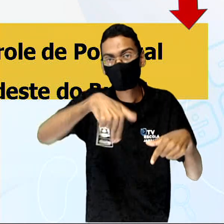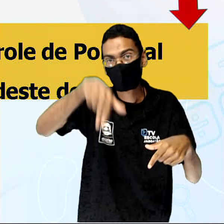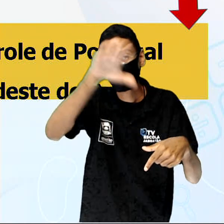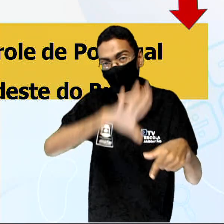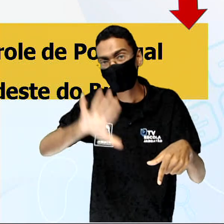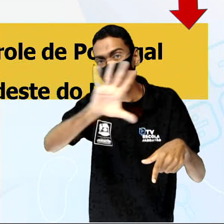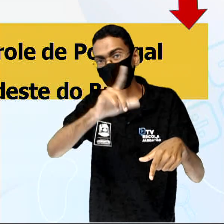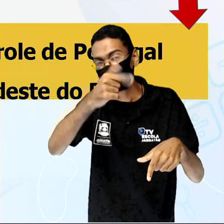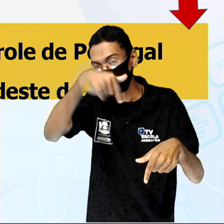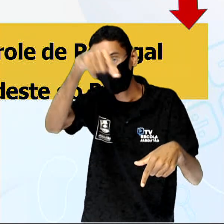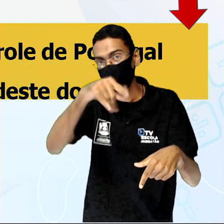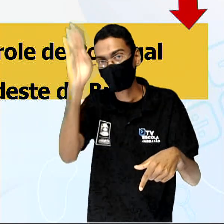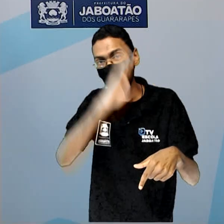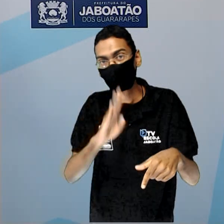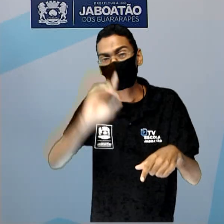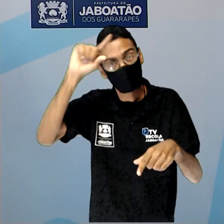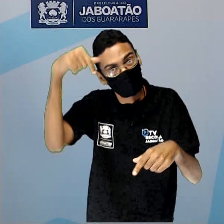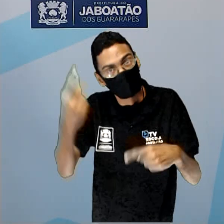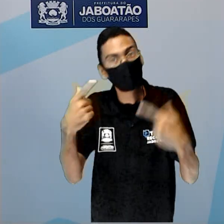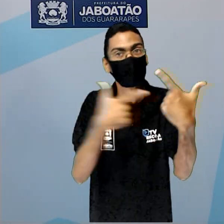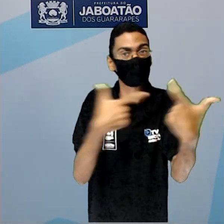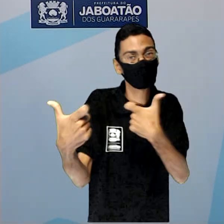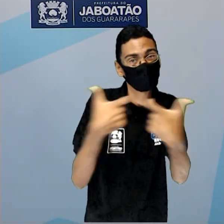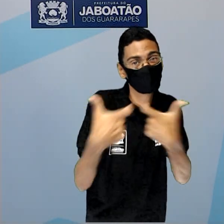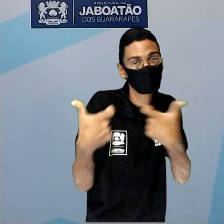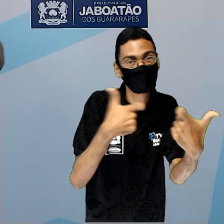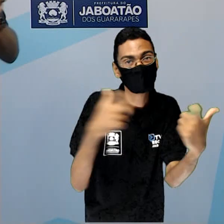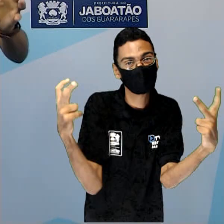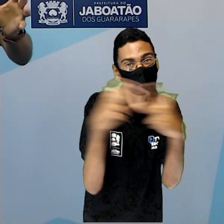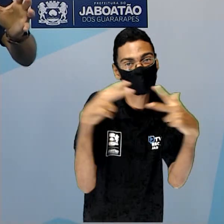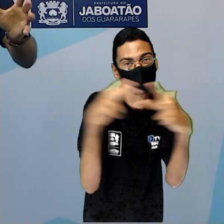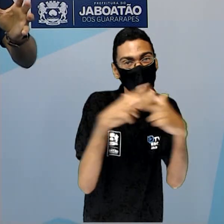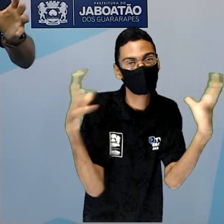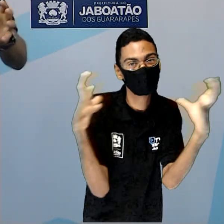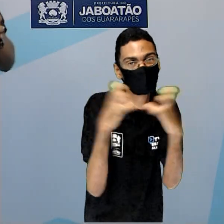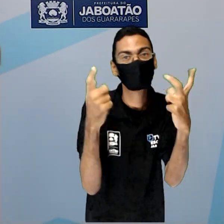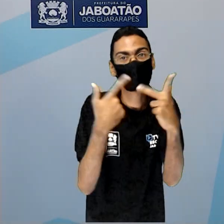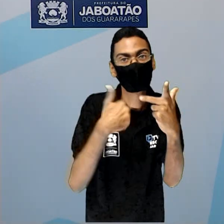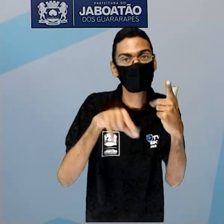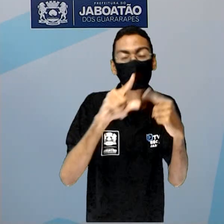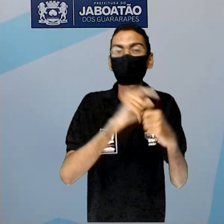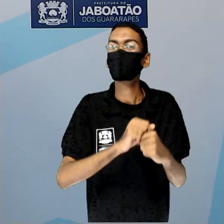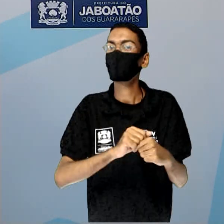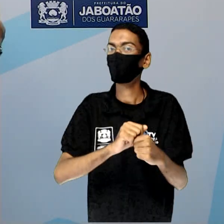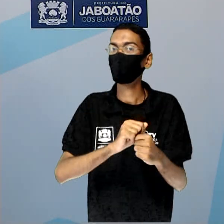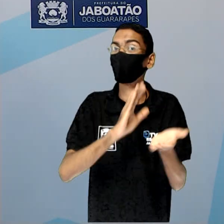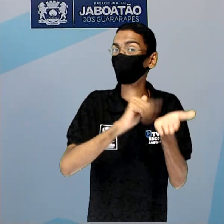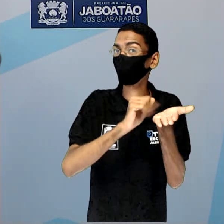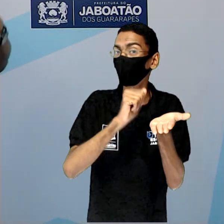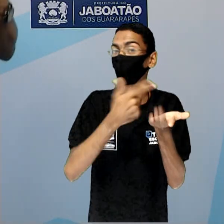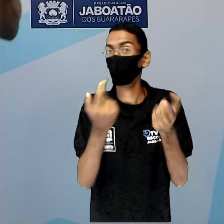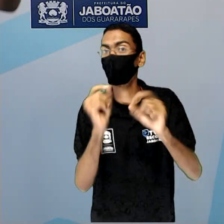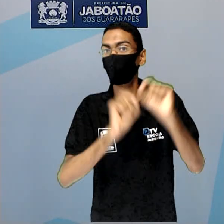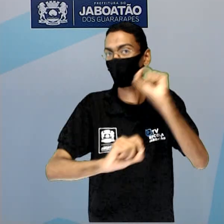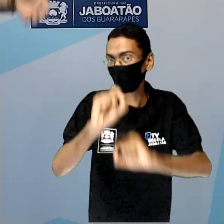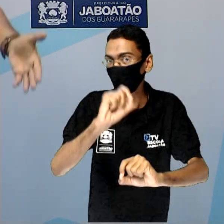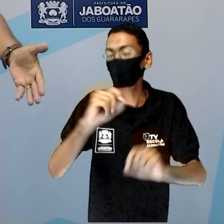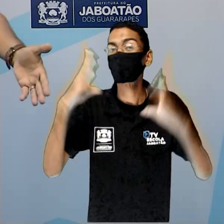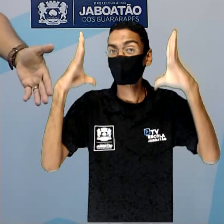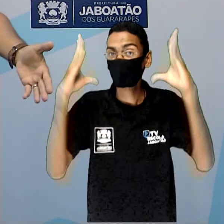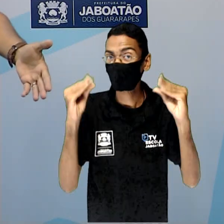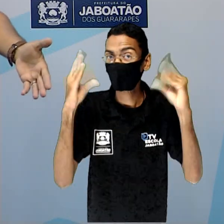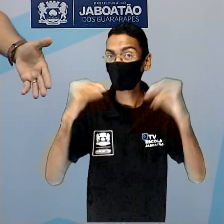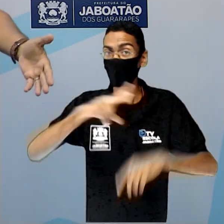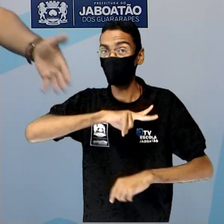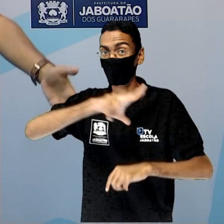briga, pode voltar aqui, será que depois dessa briga, para expulsar os holandeses, ia ser a relação entre portugueses